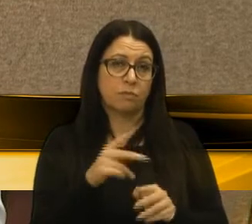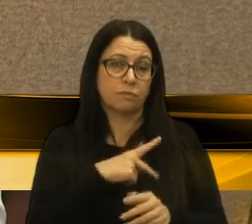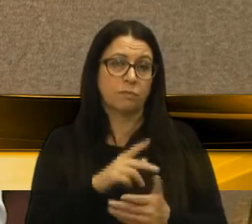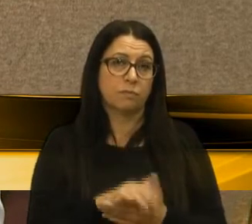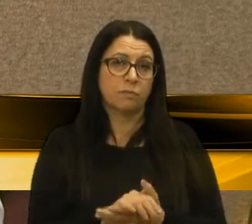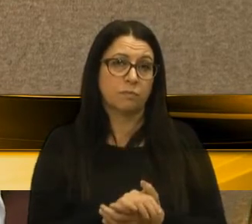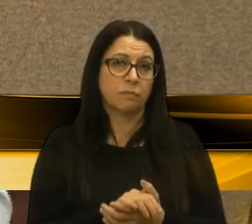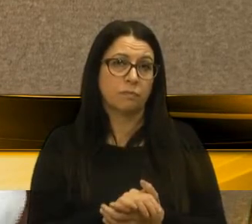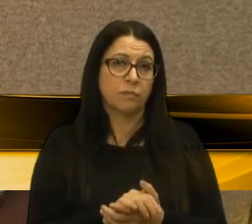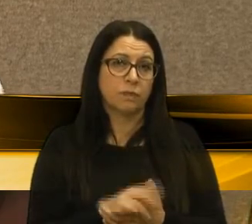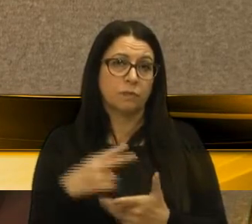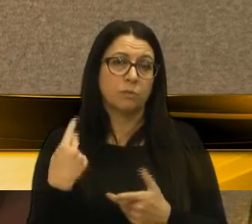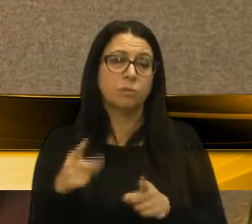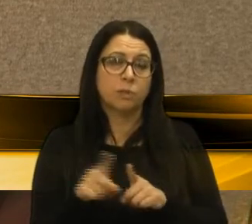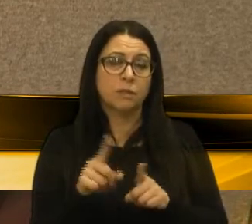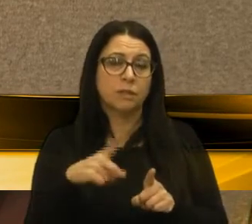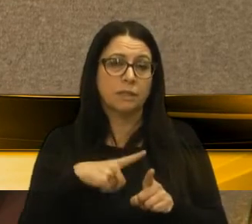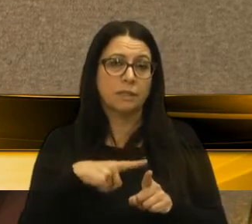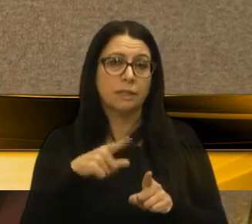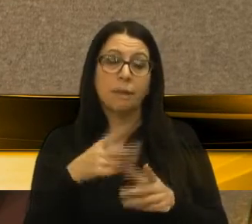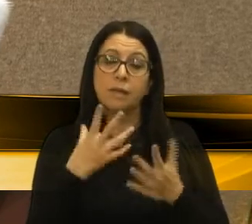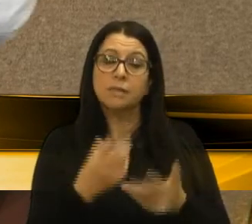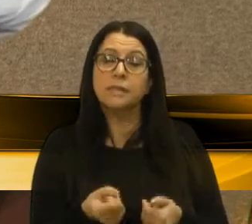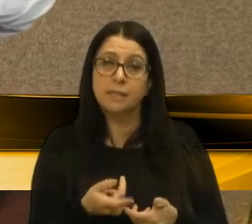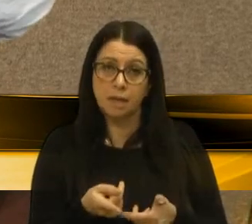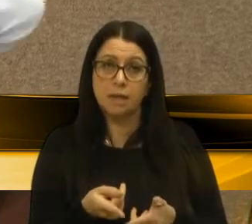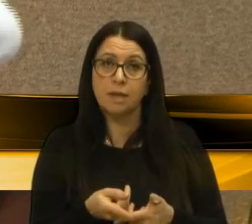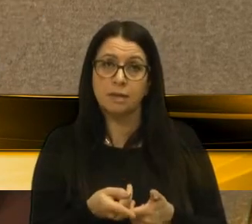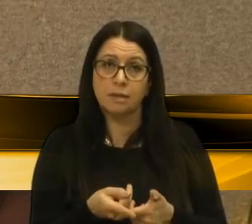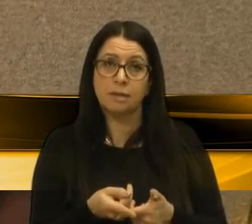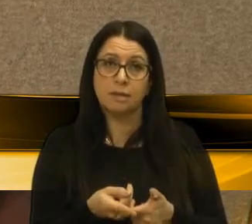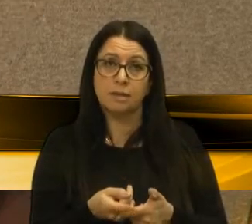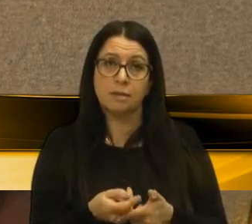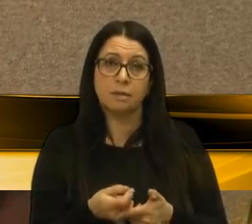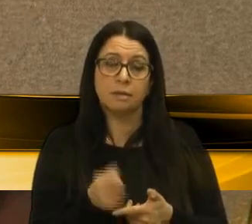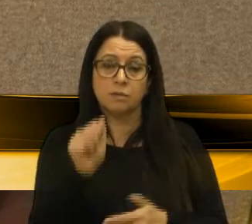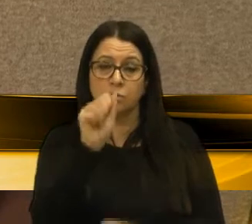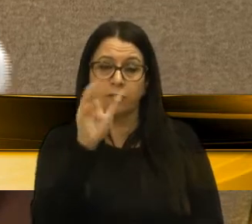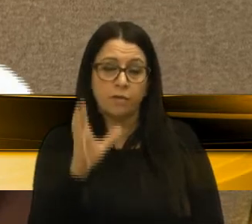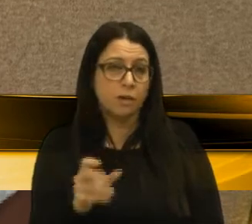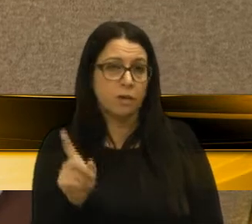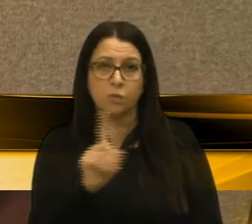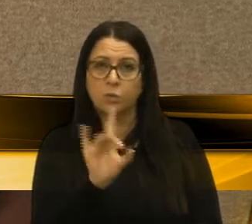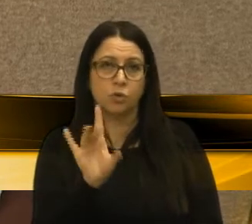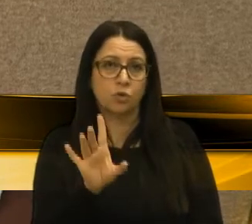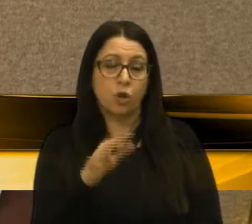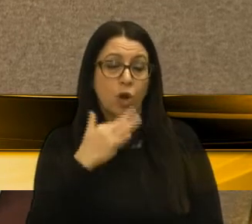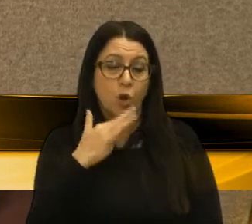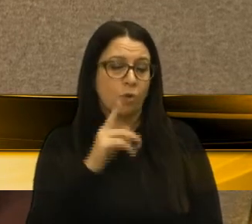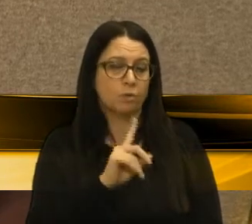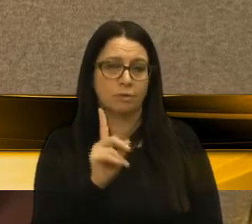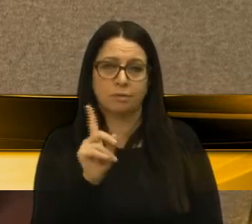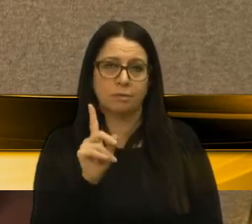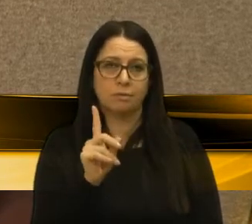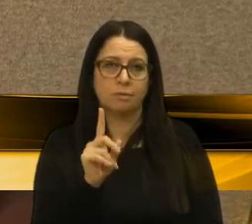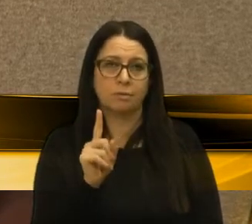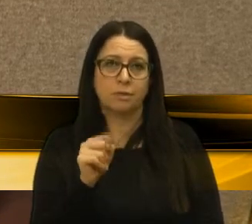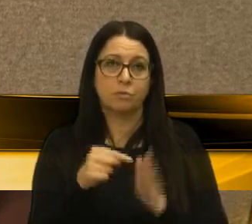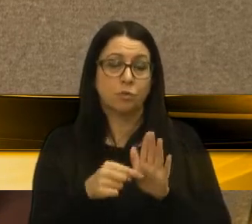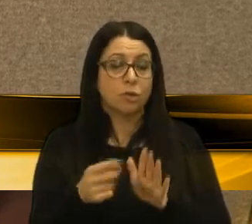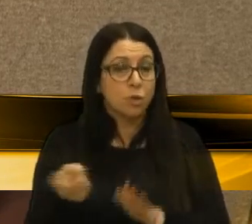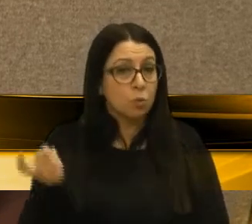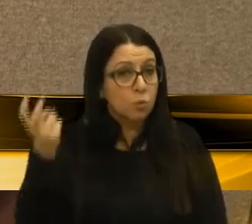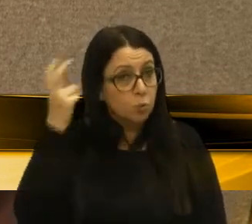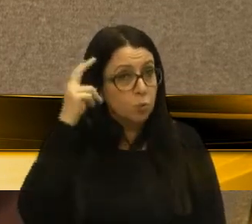presidente, nós também temos que saber aceitar os africanos, que não é só a cor. Eles trazem uma